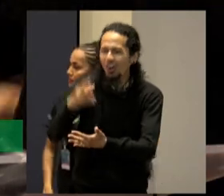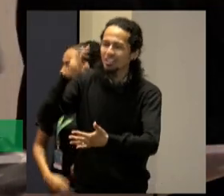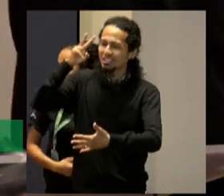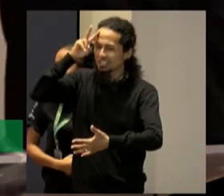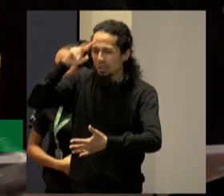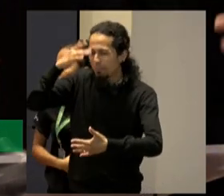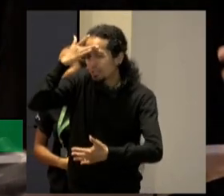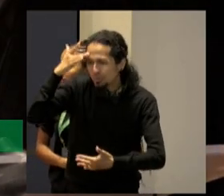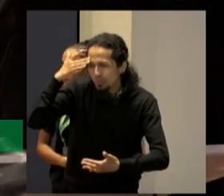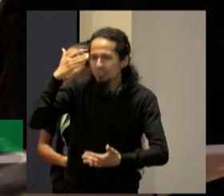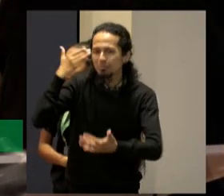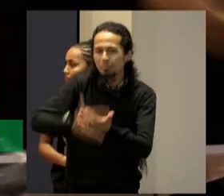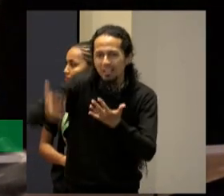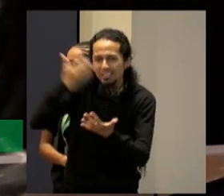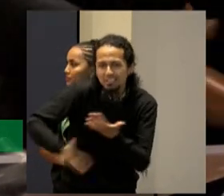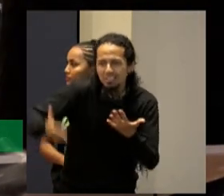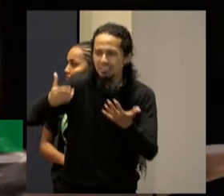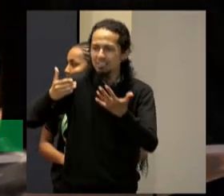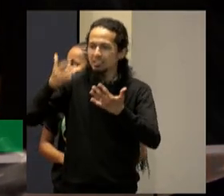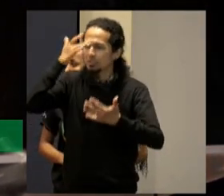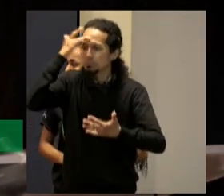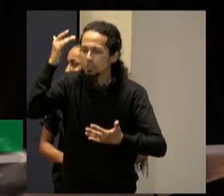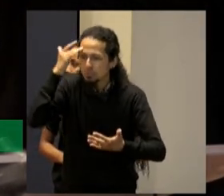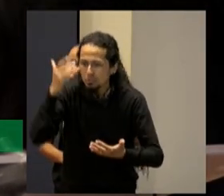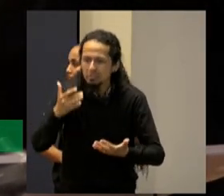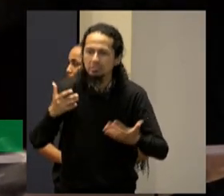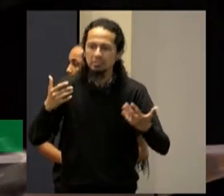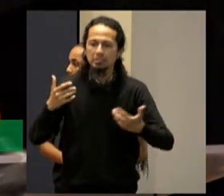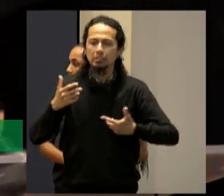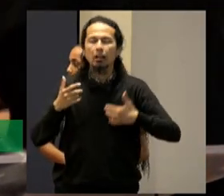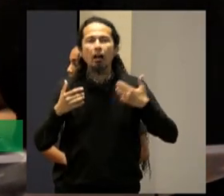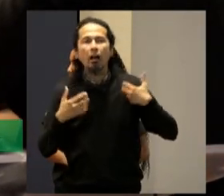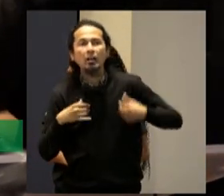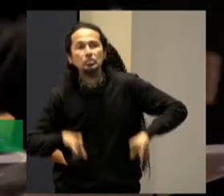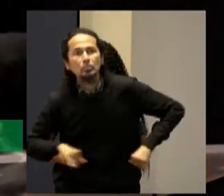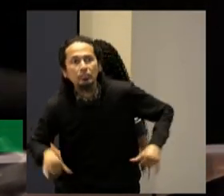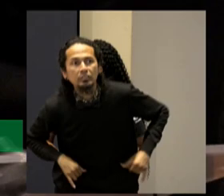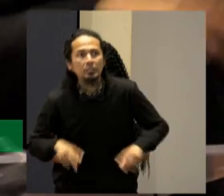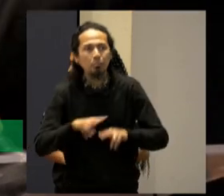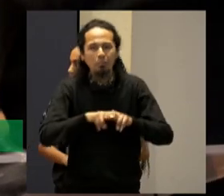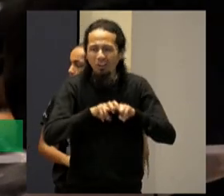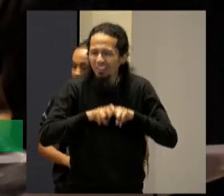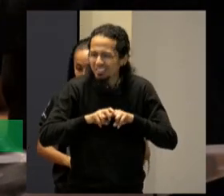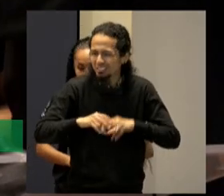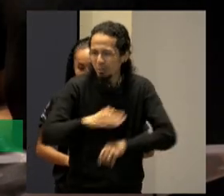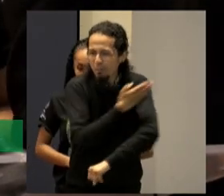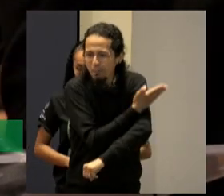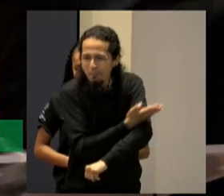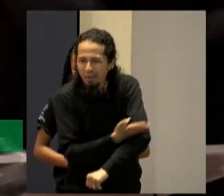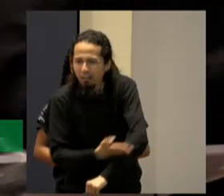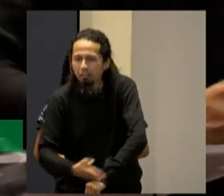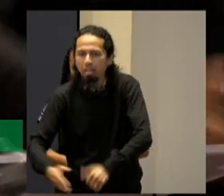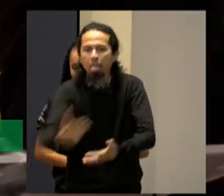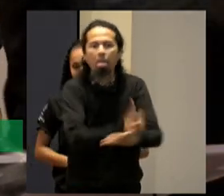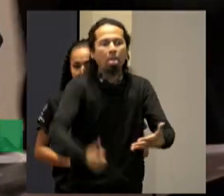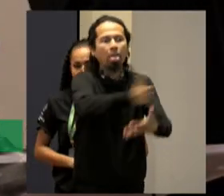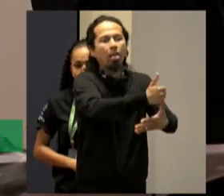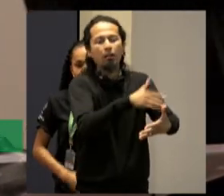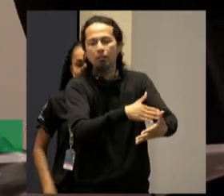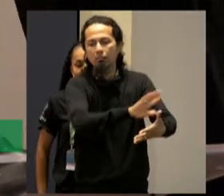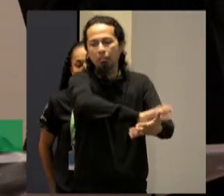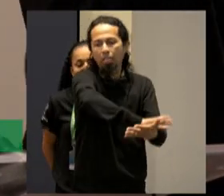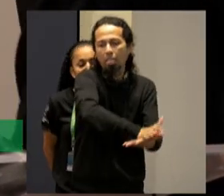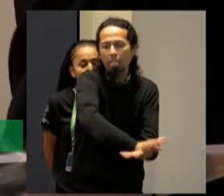massacrados, muito aviltados, muito enxovalhados pela história da branquitude, do brancocentrismo, que, além de